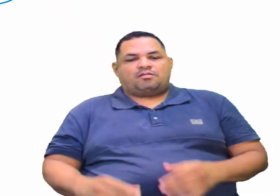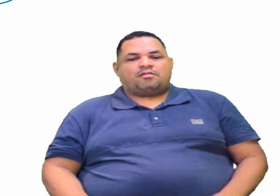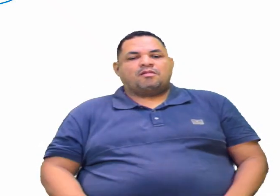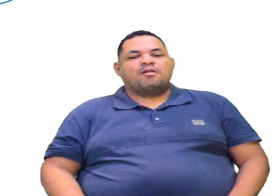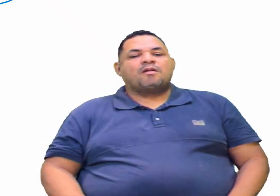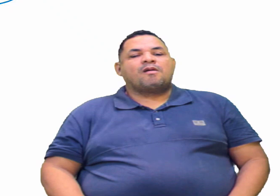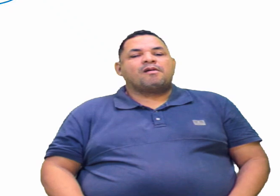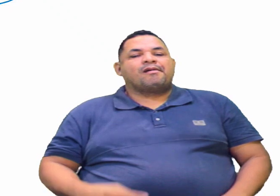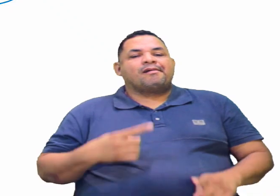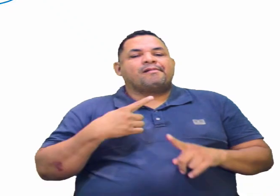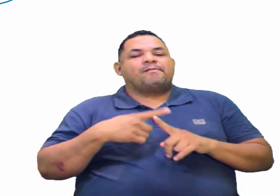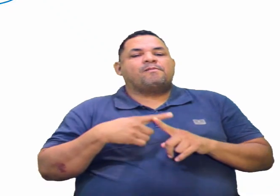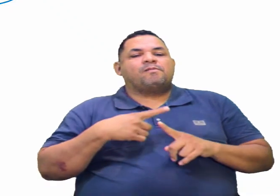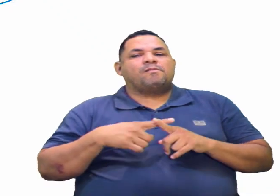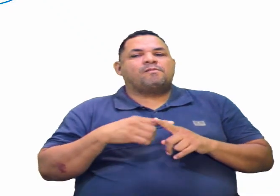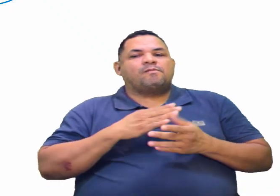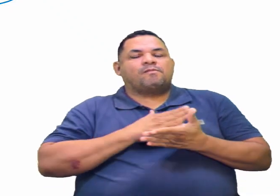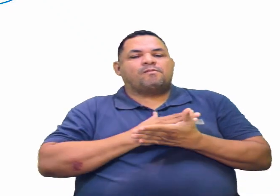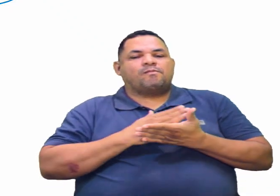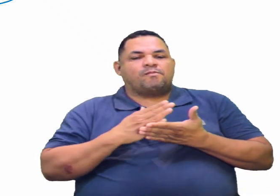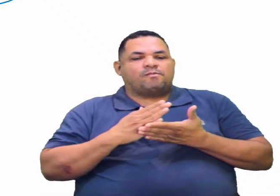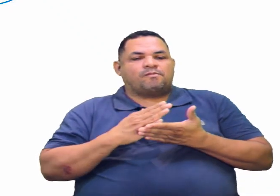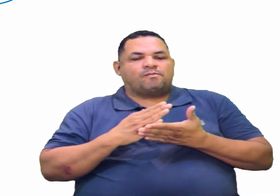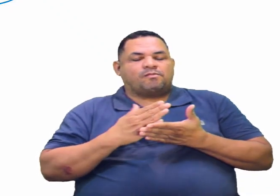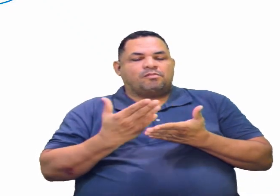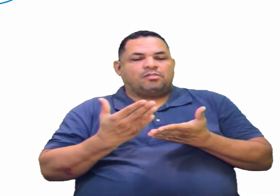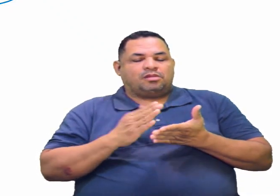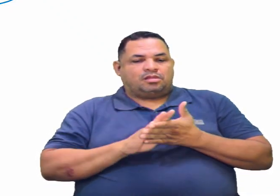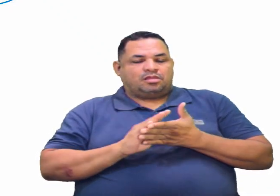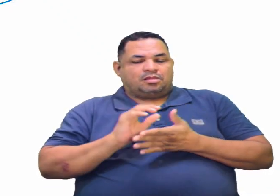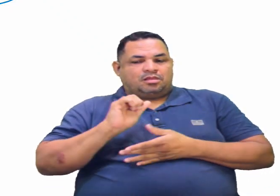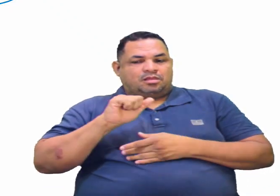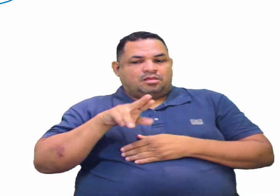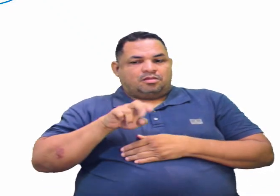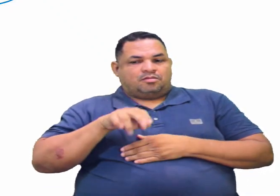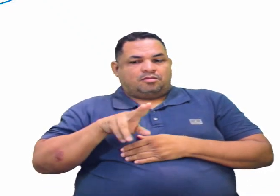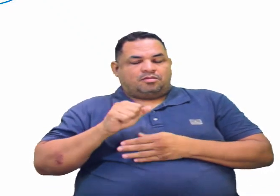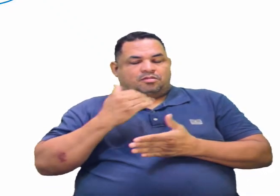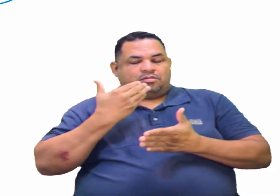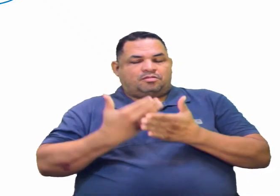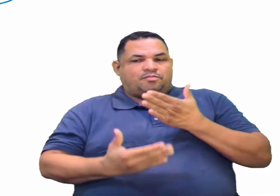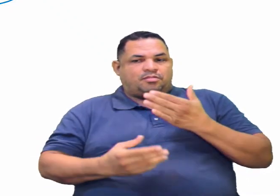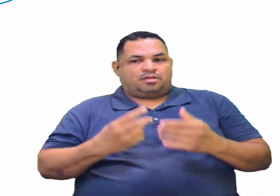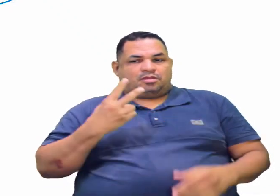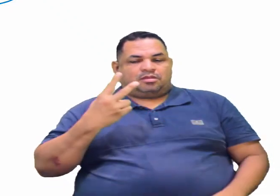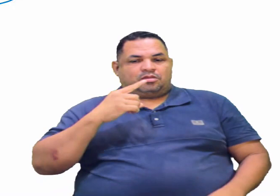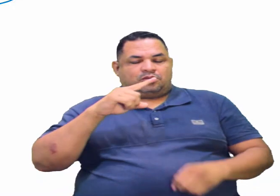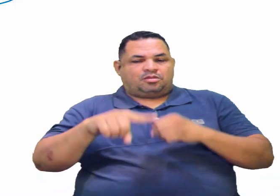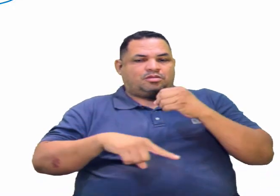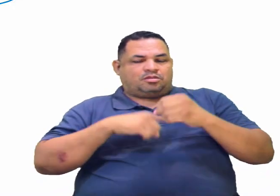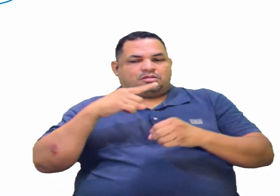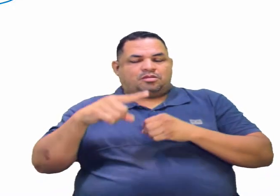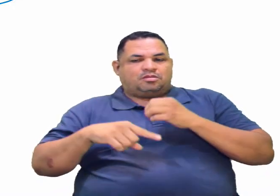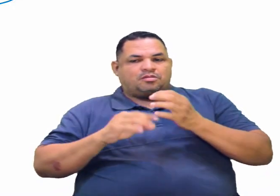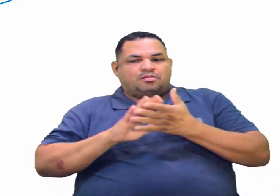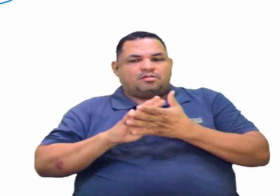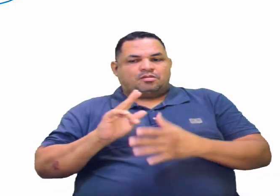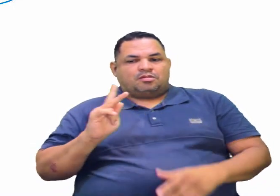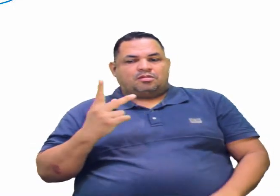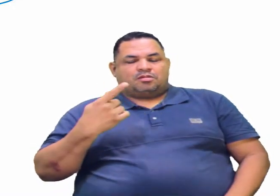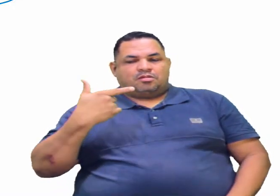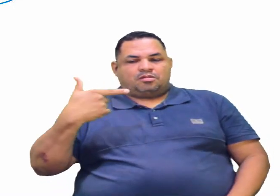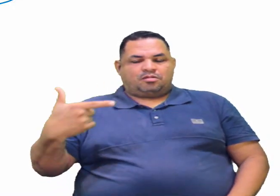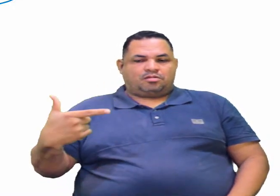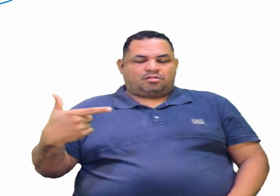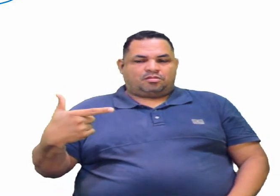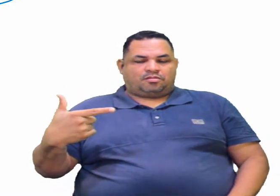secundária, porque partindo aqui da nossa amônia, ela perdeu 2 átomos de hidrogênio. 2